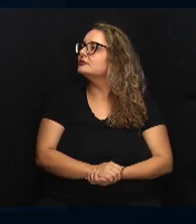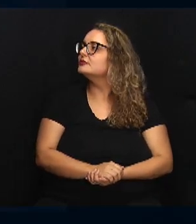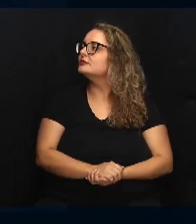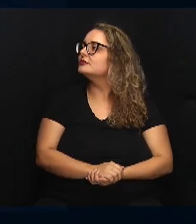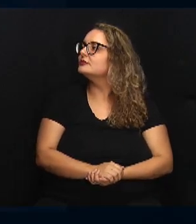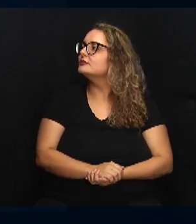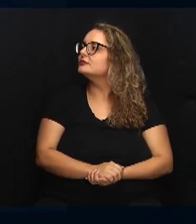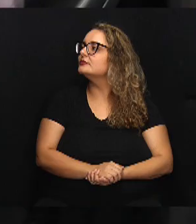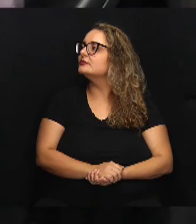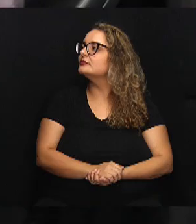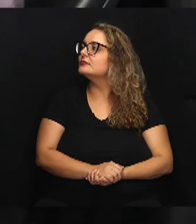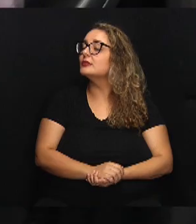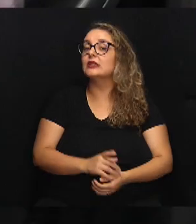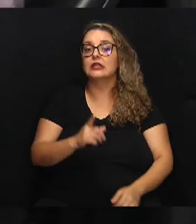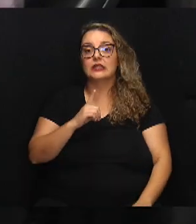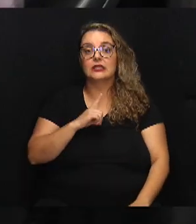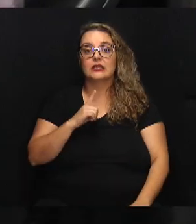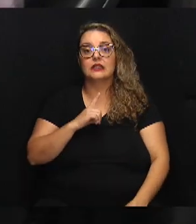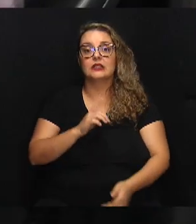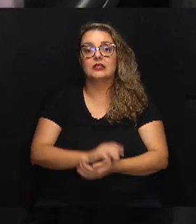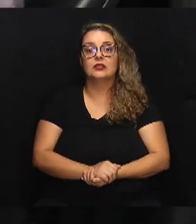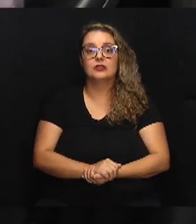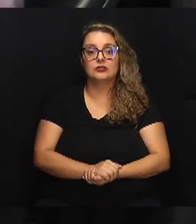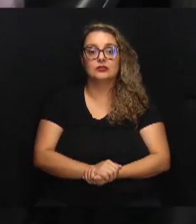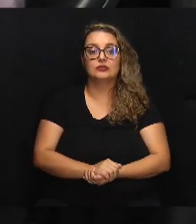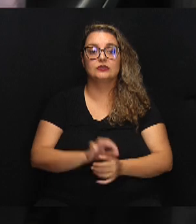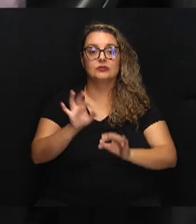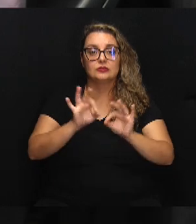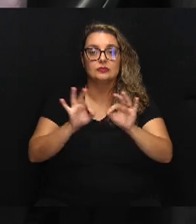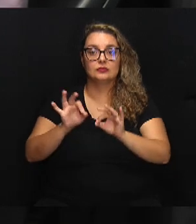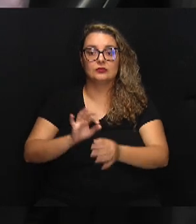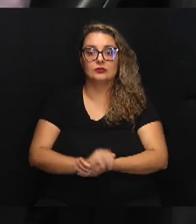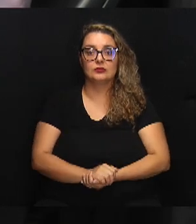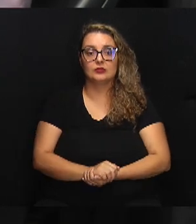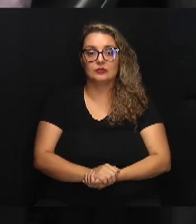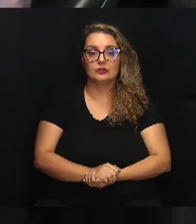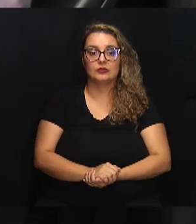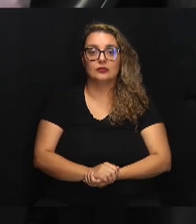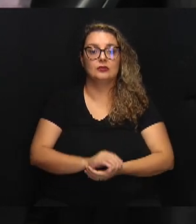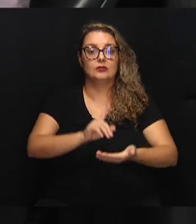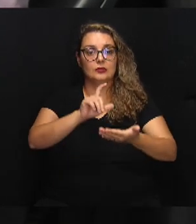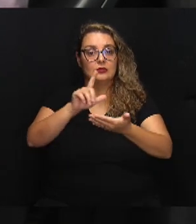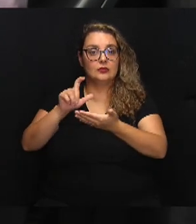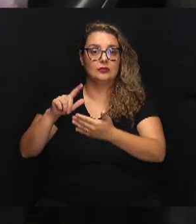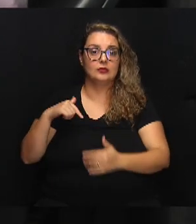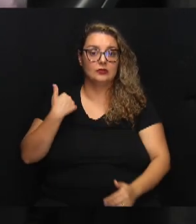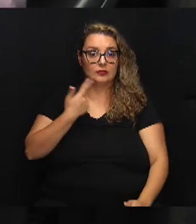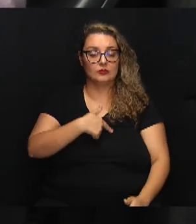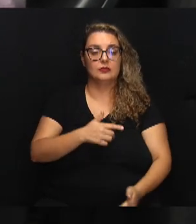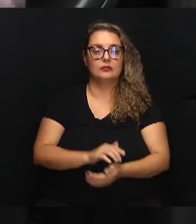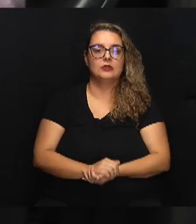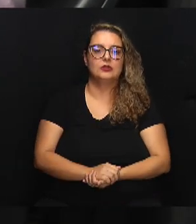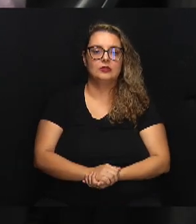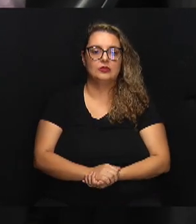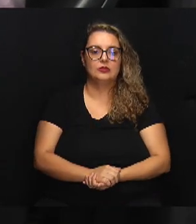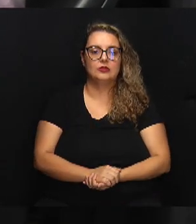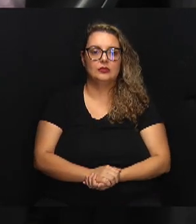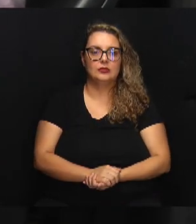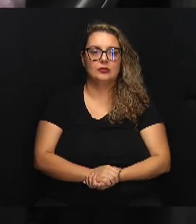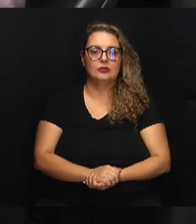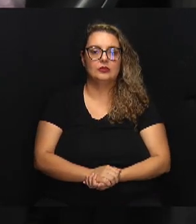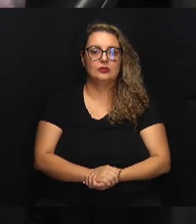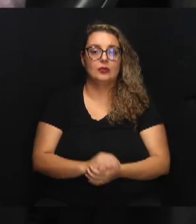A gente, então, tem aí... daqui a pouco eles vão Daqui a pouco. colocar outras fotos pra gente. Sim. Mas em